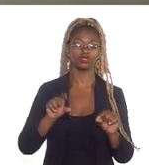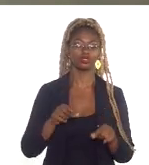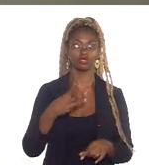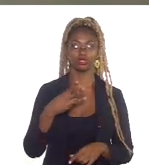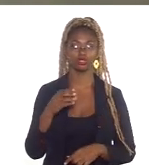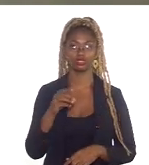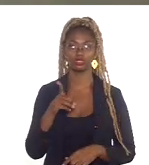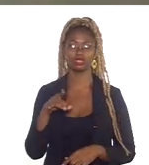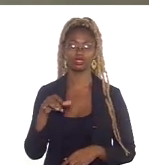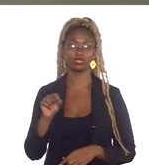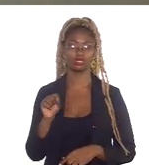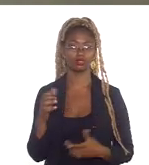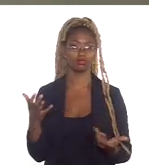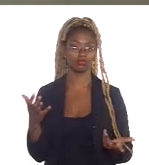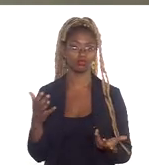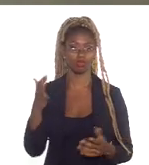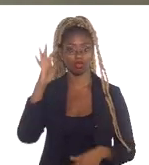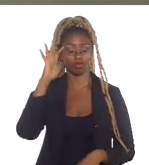dias. Está resolvido.